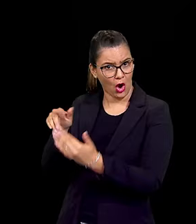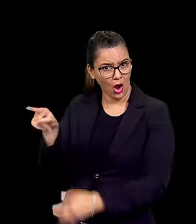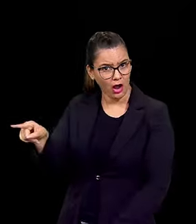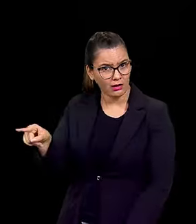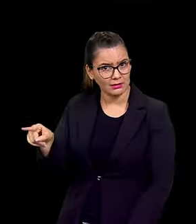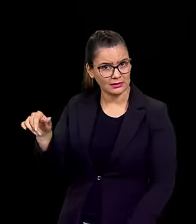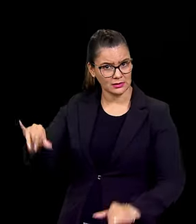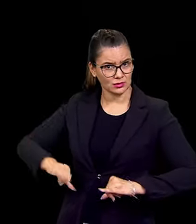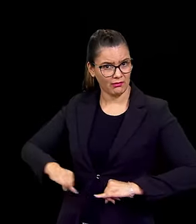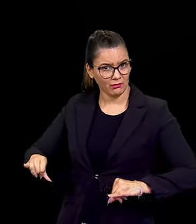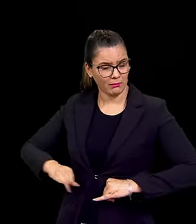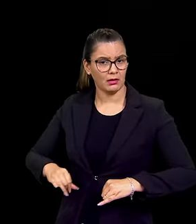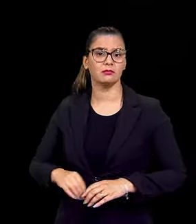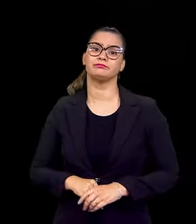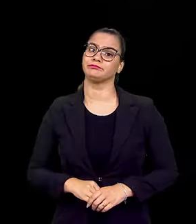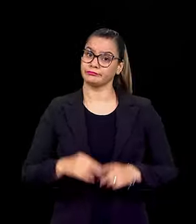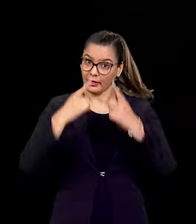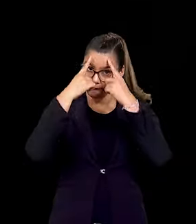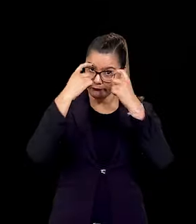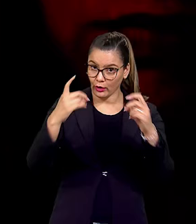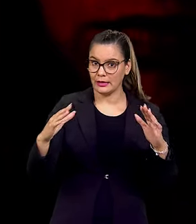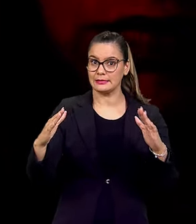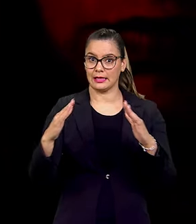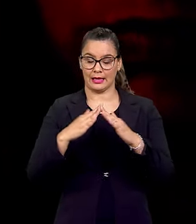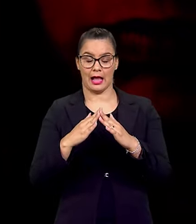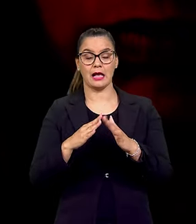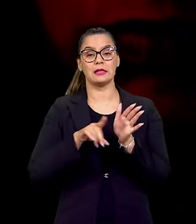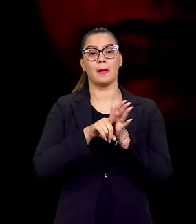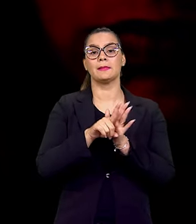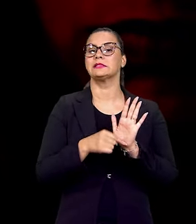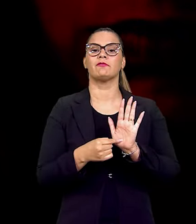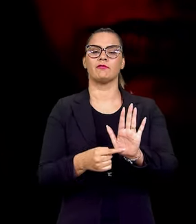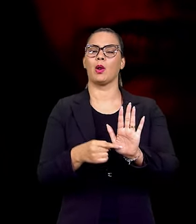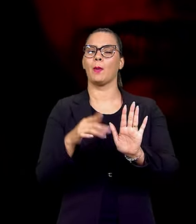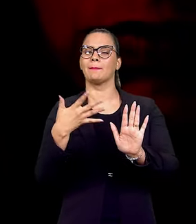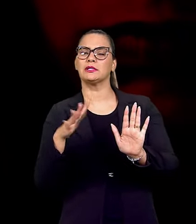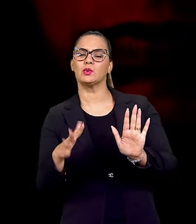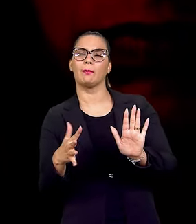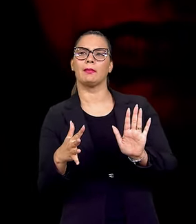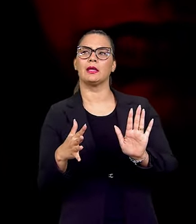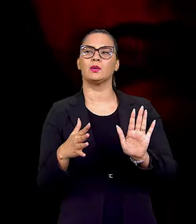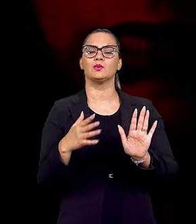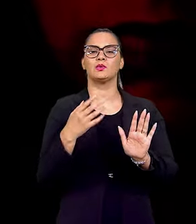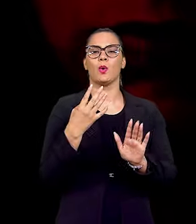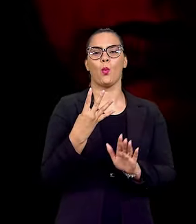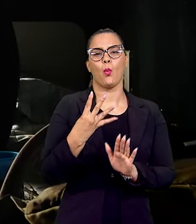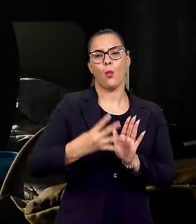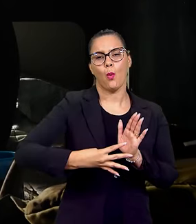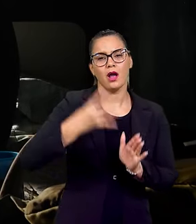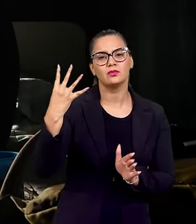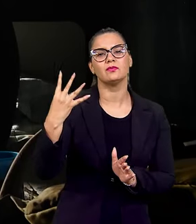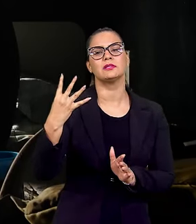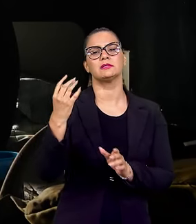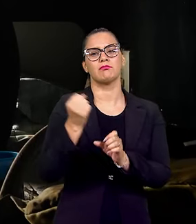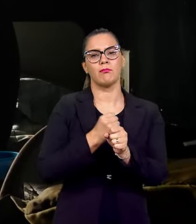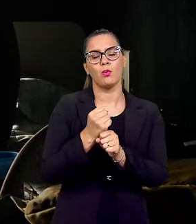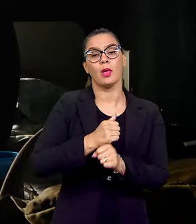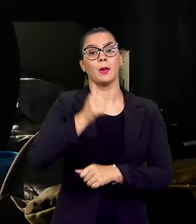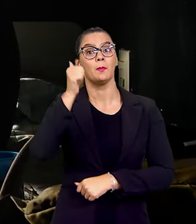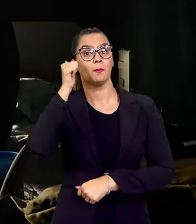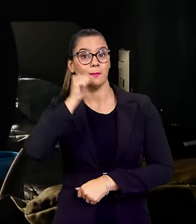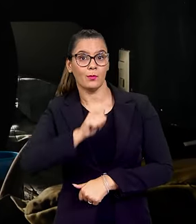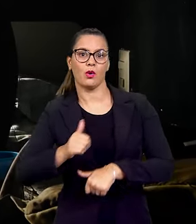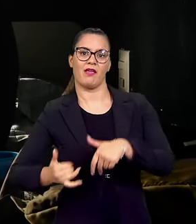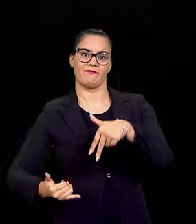Somos cúmplices desse sofrimento? A violência doméstica, segundo a pesquisa, é algo que ocorre, em média, 4 vezes por